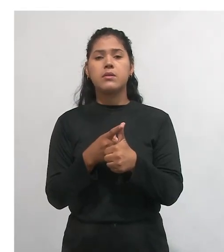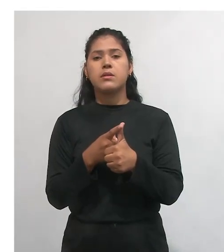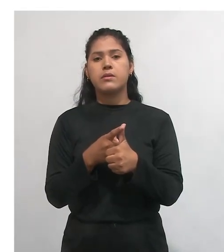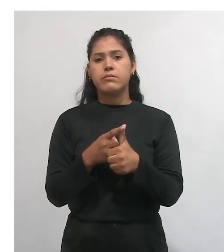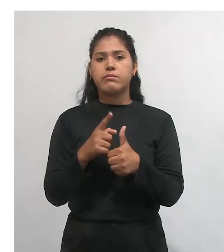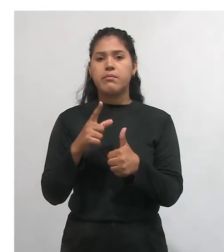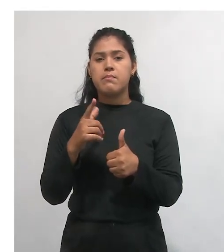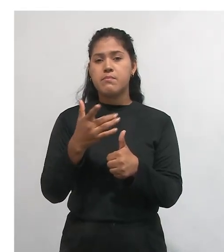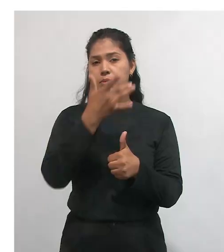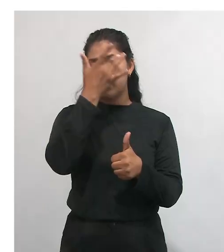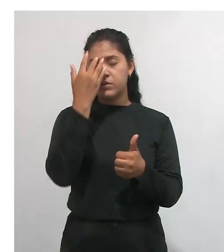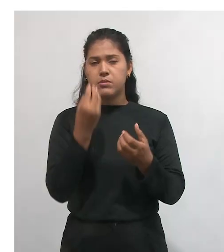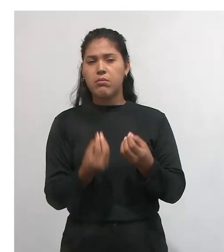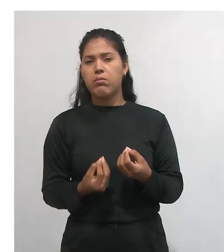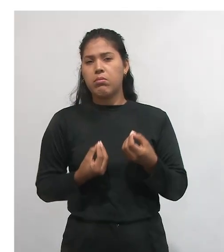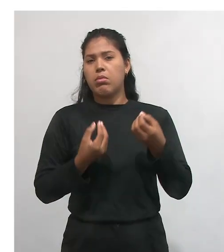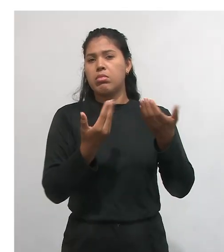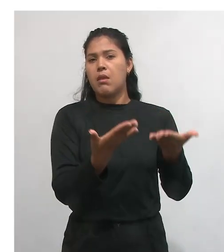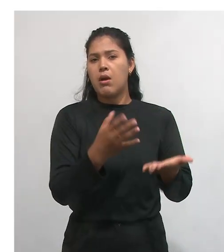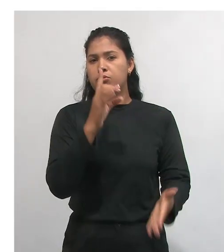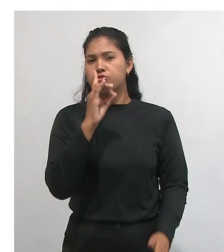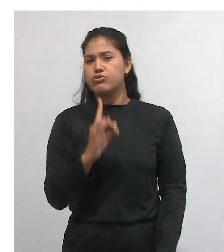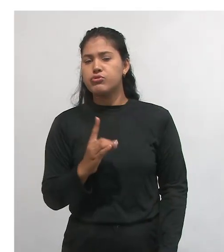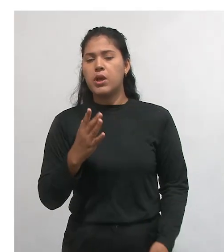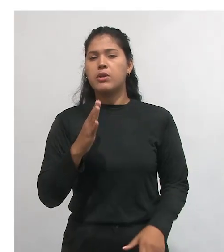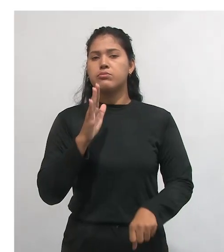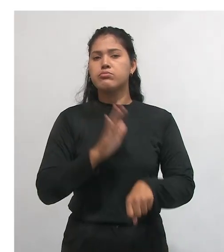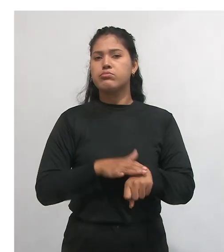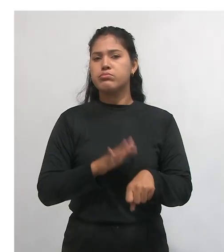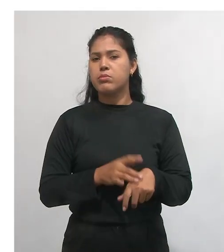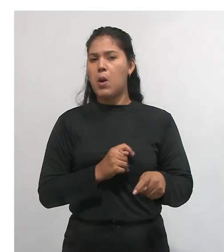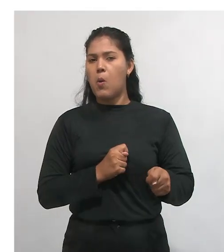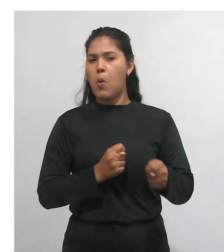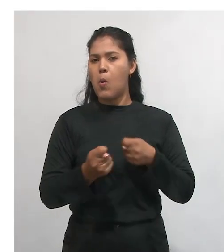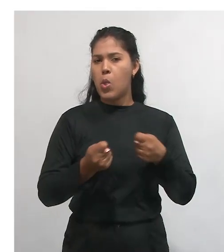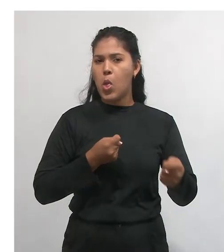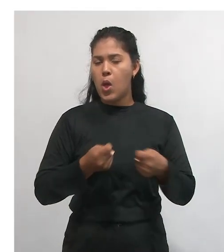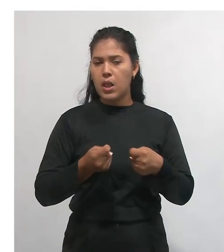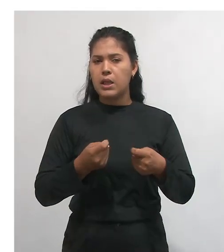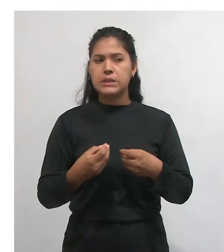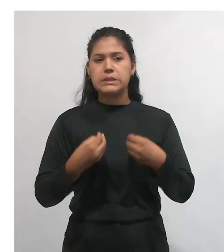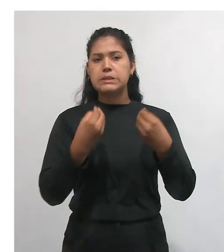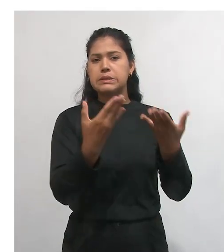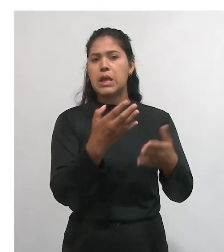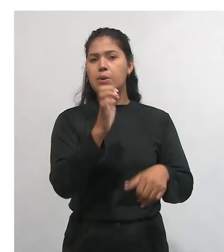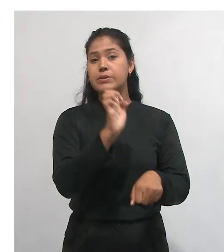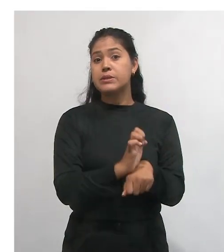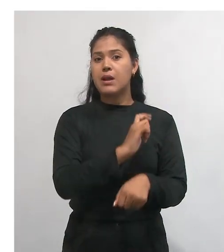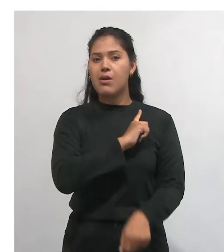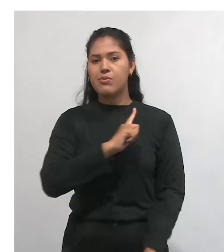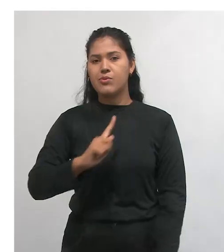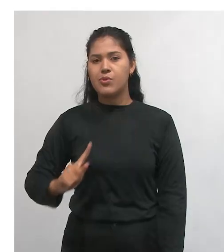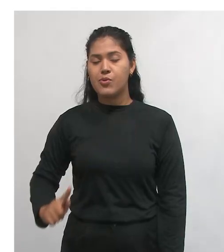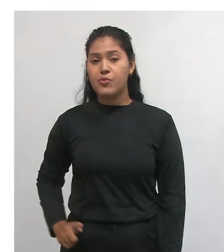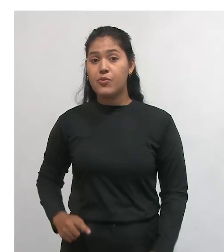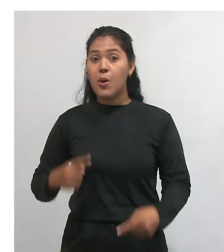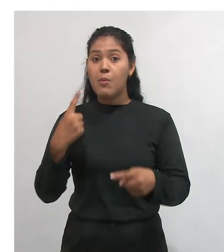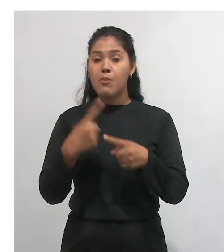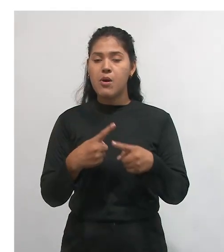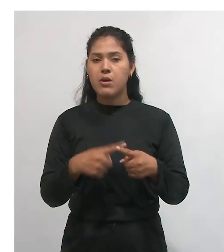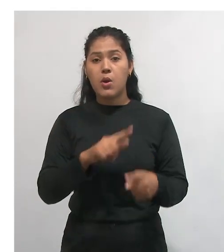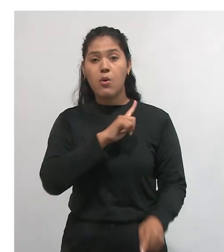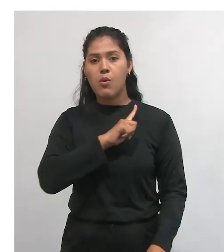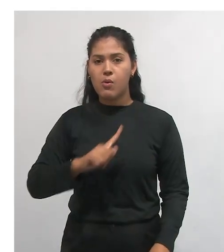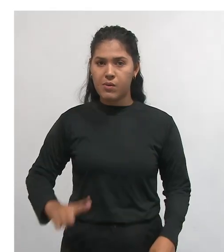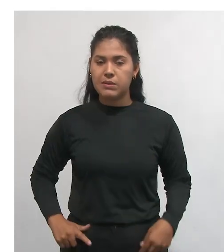o seu aspecto fundamental de autogovernança, passa isso ao Estado, porque o Estado, a partir do ordenamento jurídico e